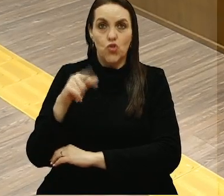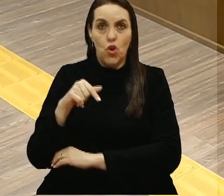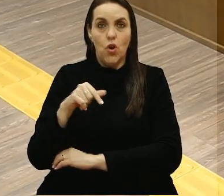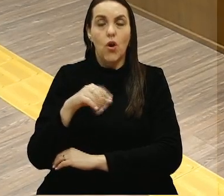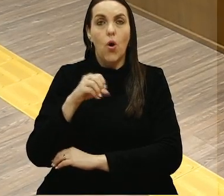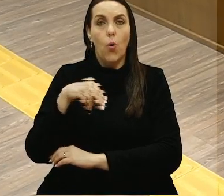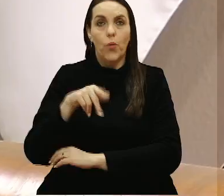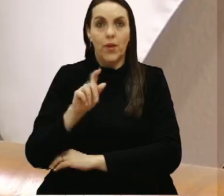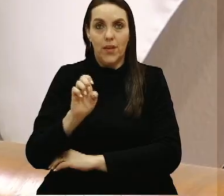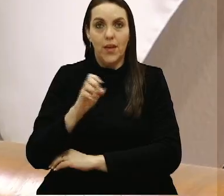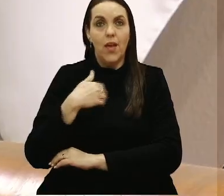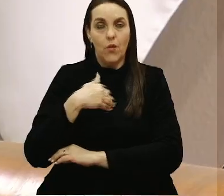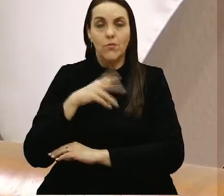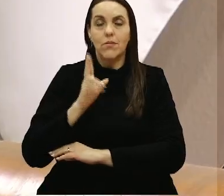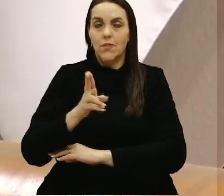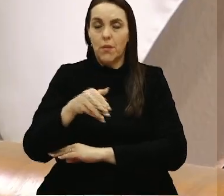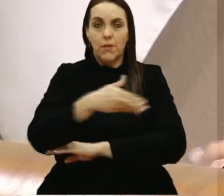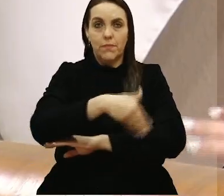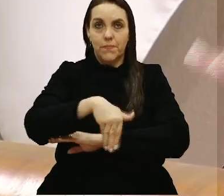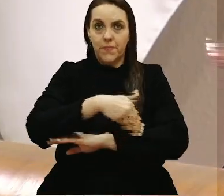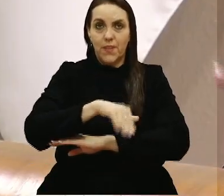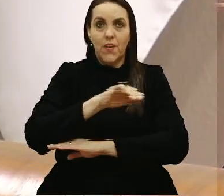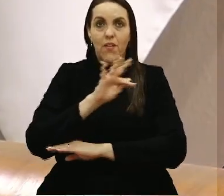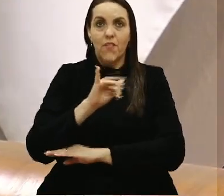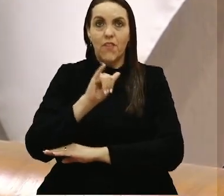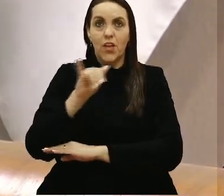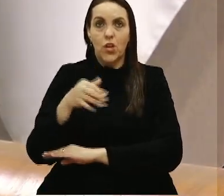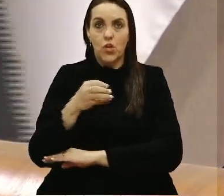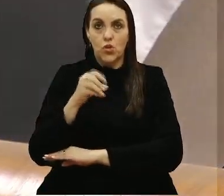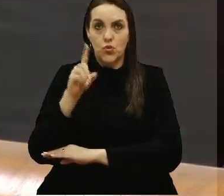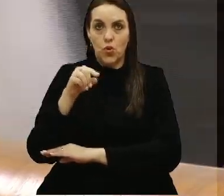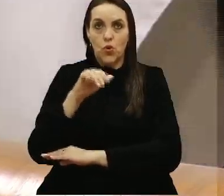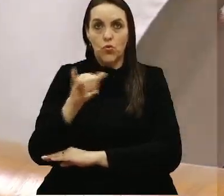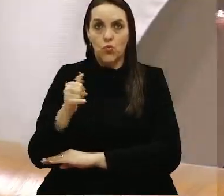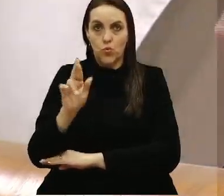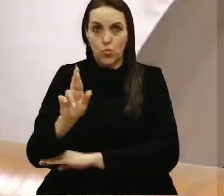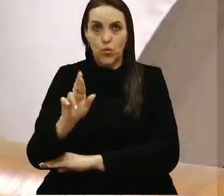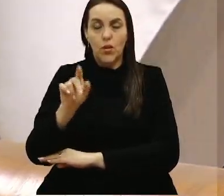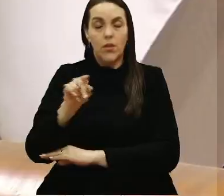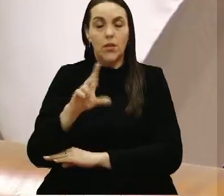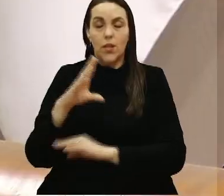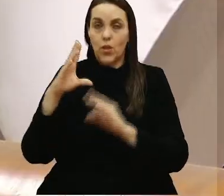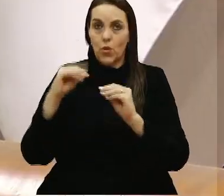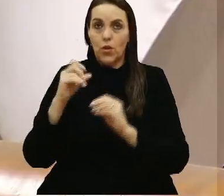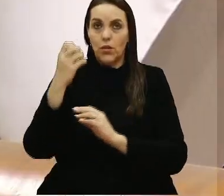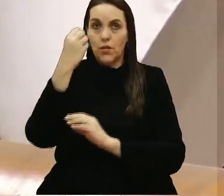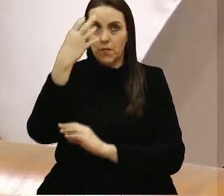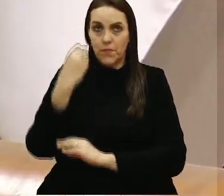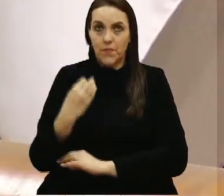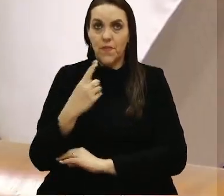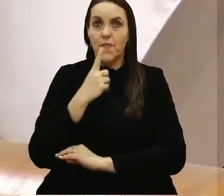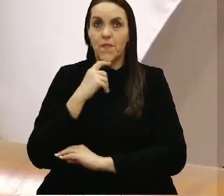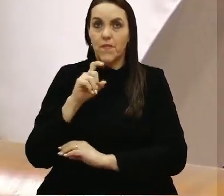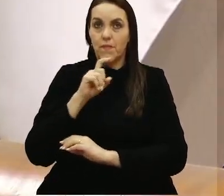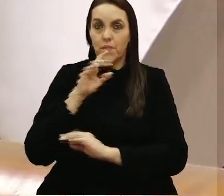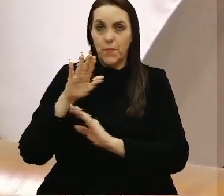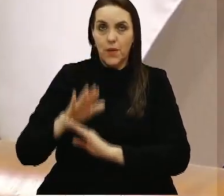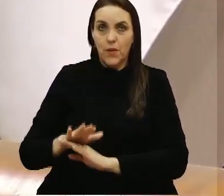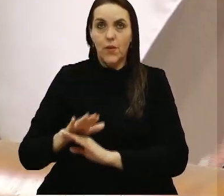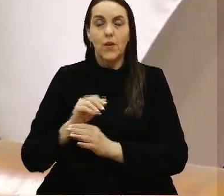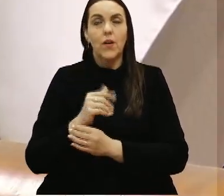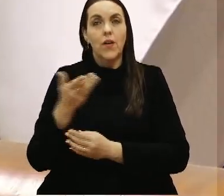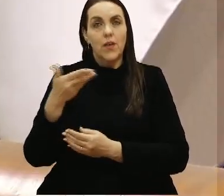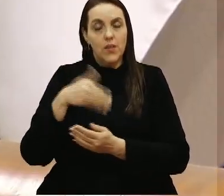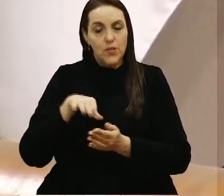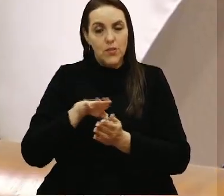pela Feijó. E numa noite tinha a sinaleira fechada, parei e ele veio para o lado, começou a fazer dancinhas e